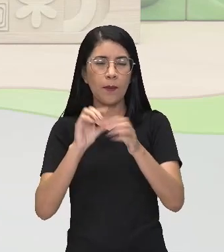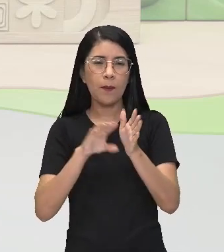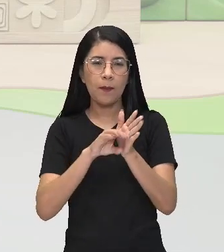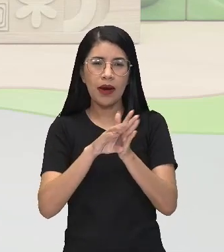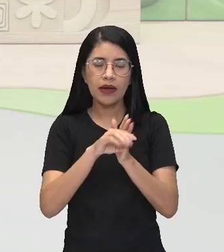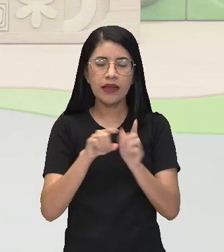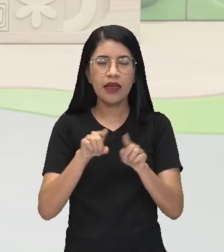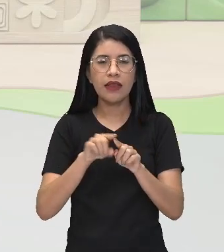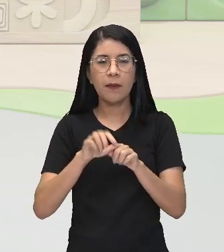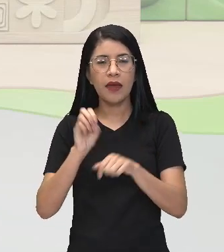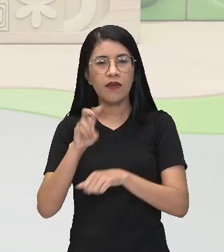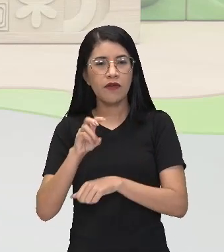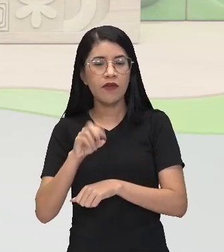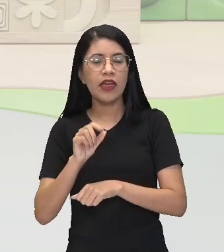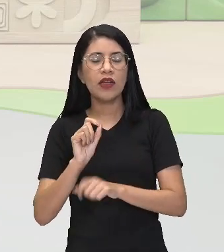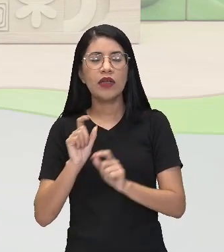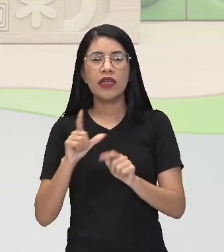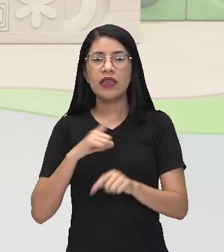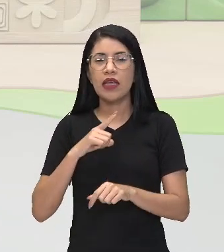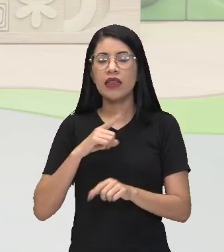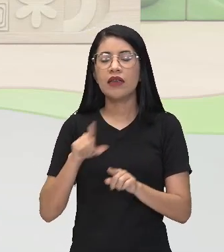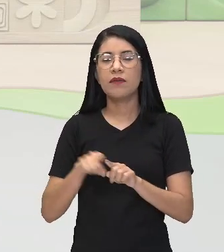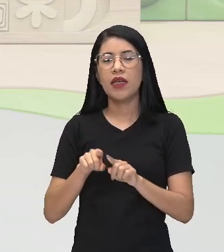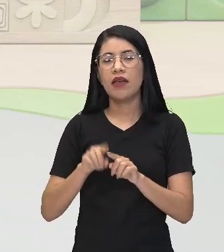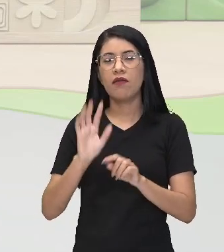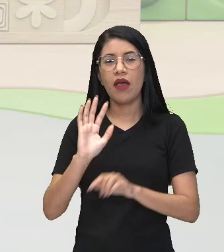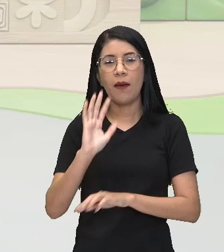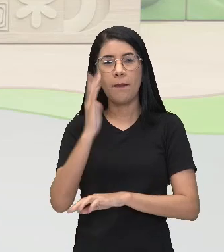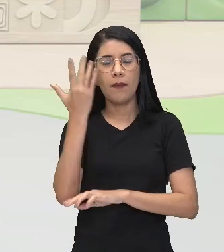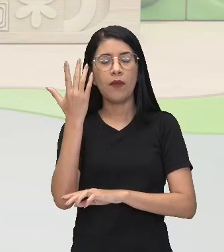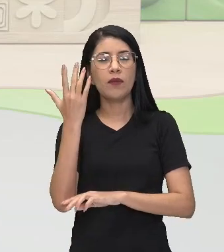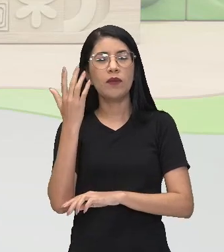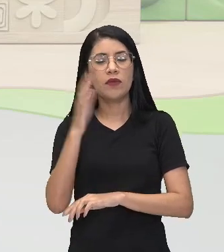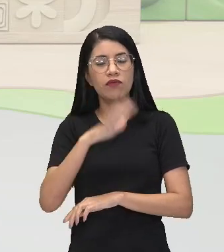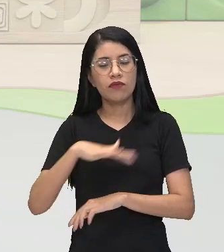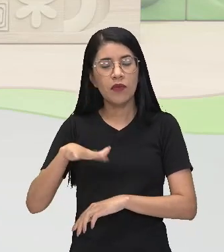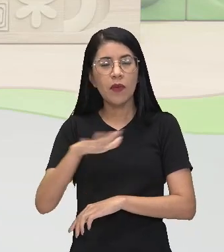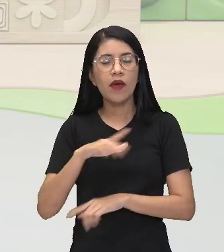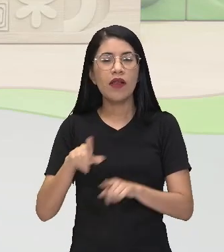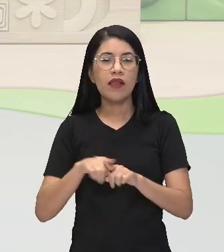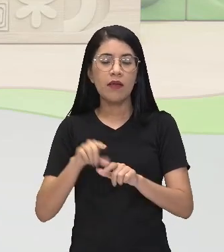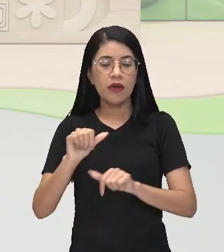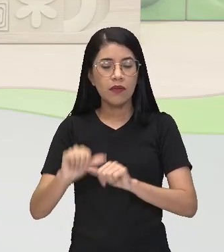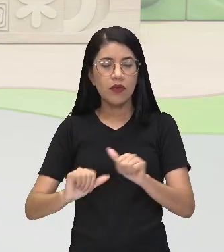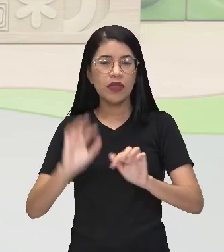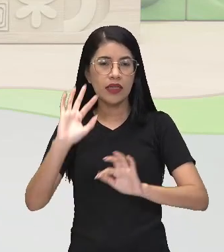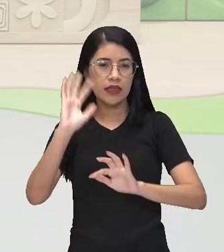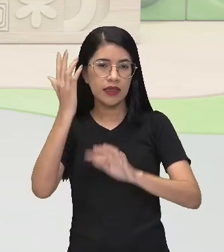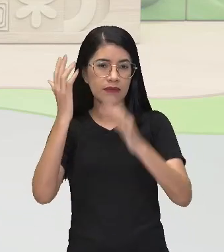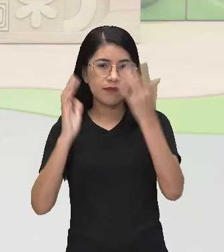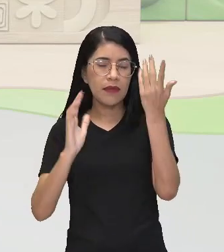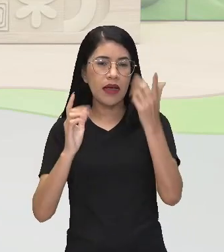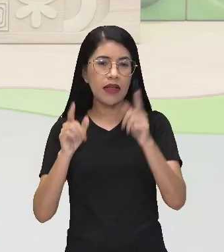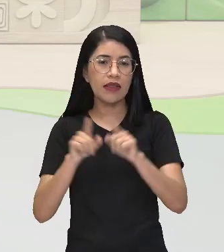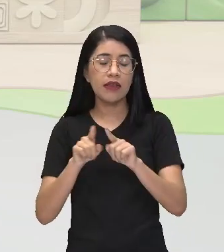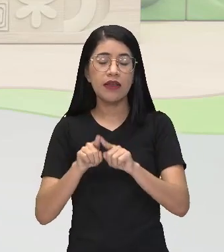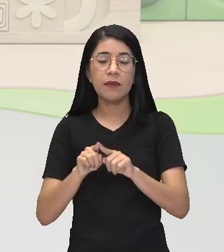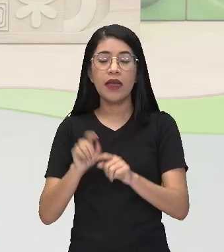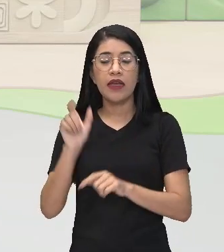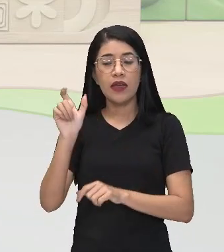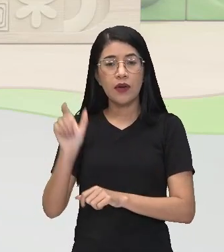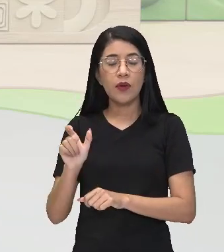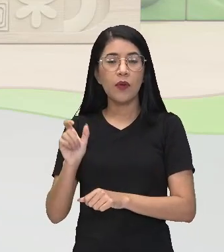alterações ambientais, por mudanças climáticas, e que o homem ele está inserido neste